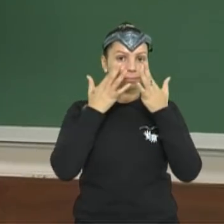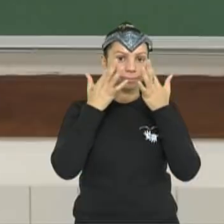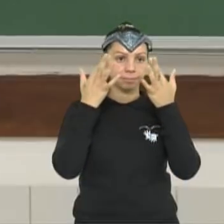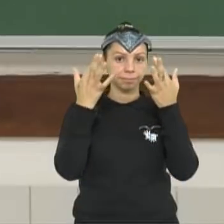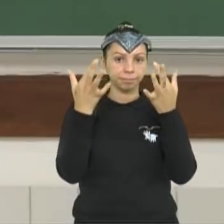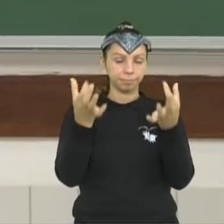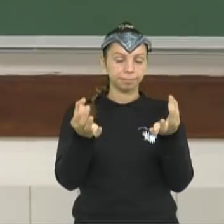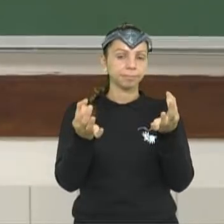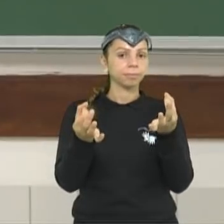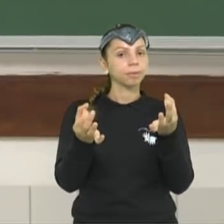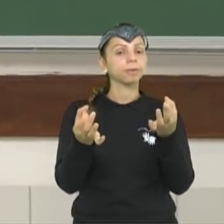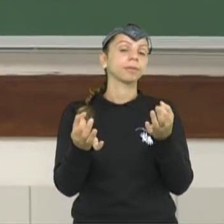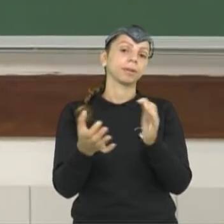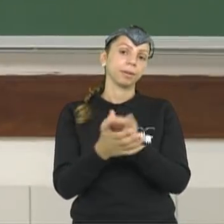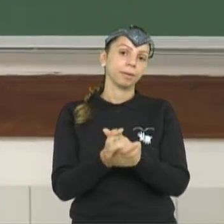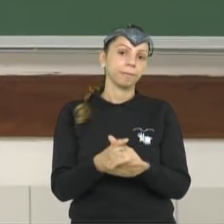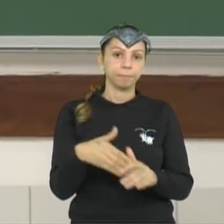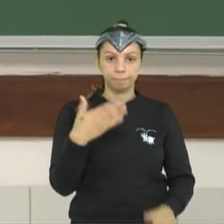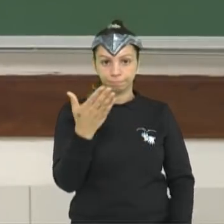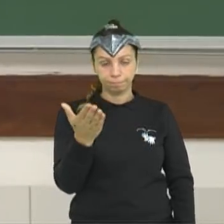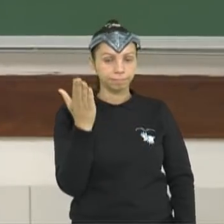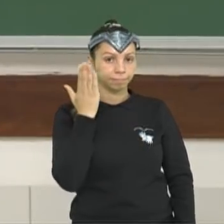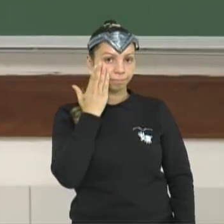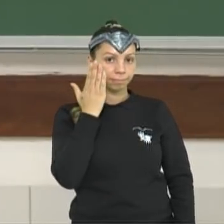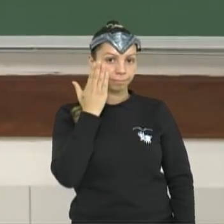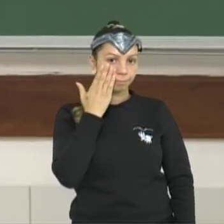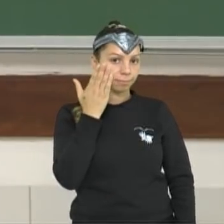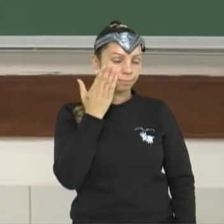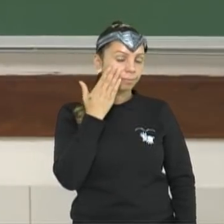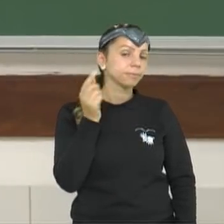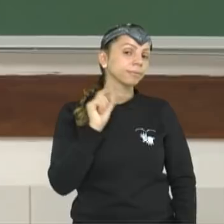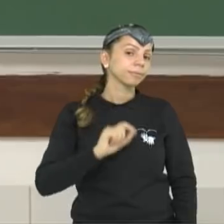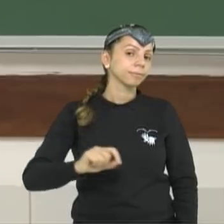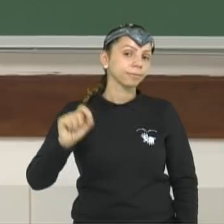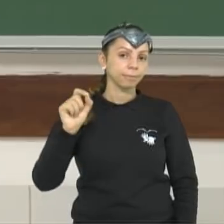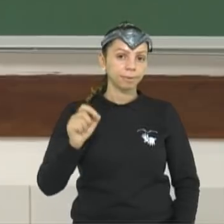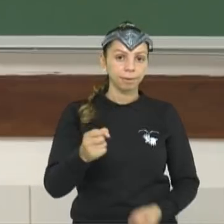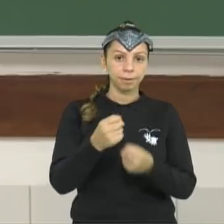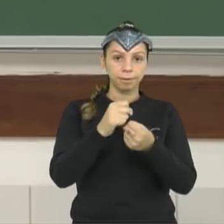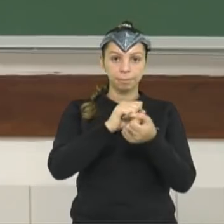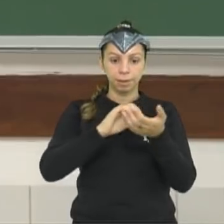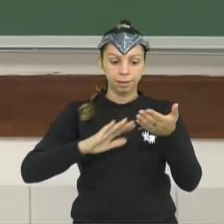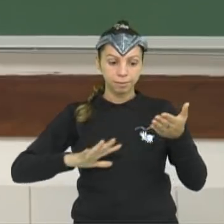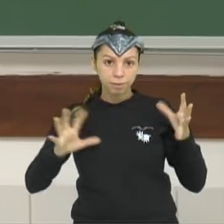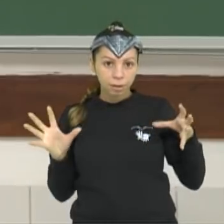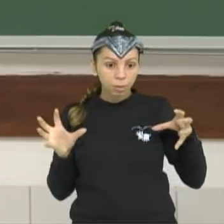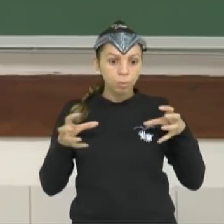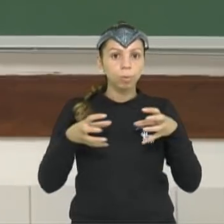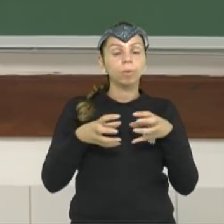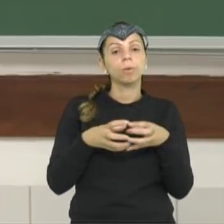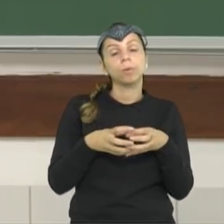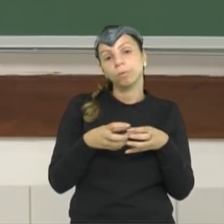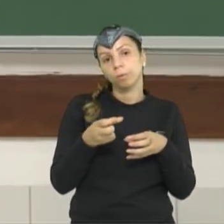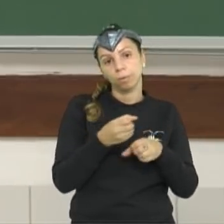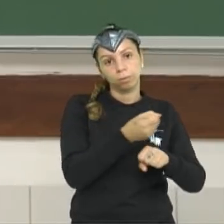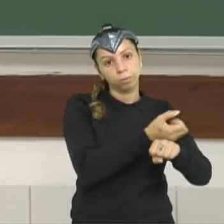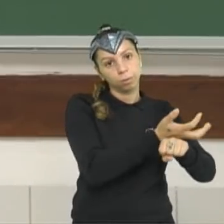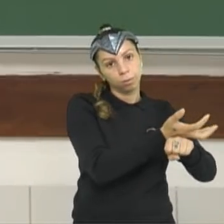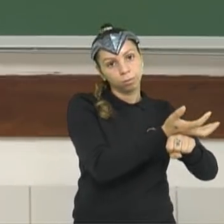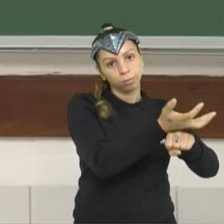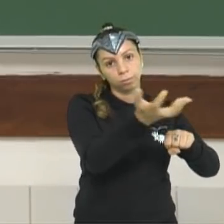atenção. Vocês sabem que nós estamos fazendo uma atividade em conjunto com algumas